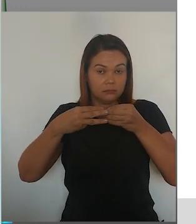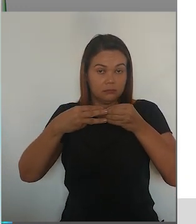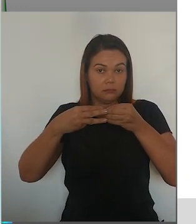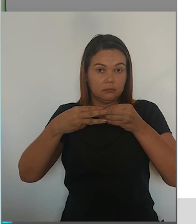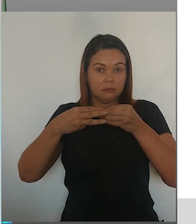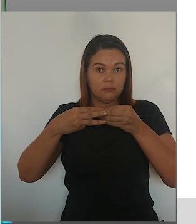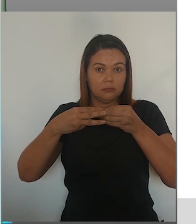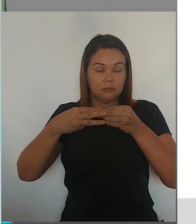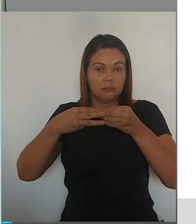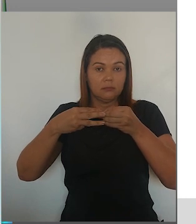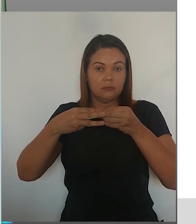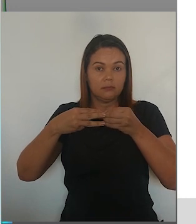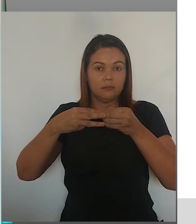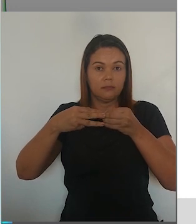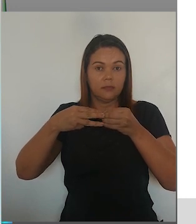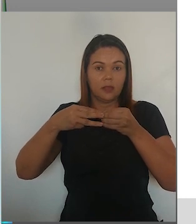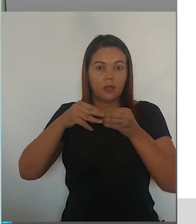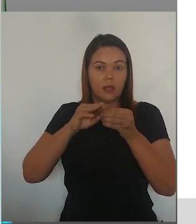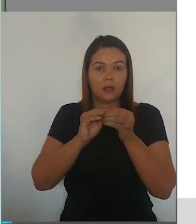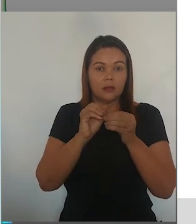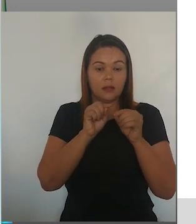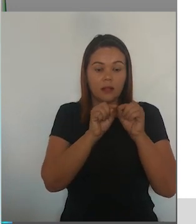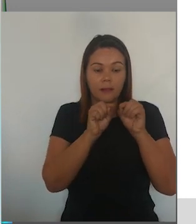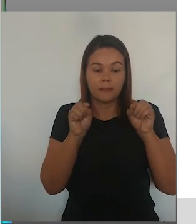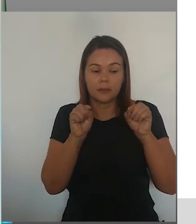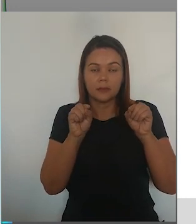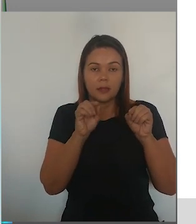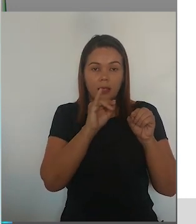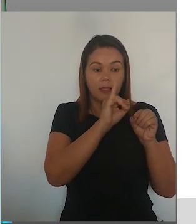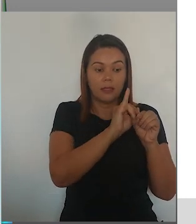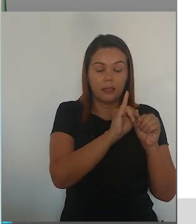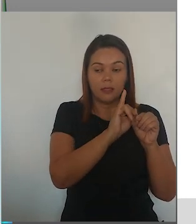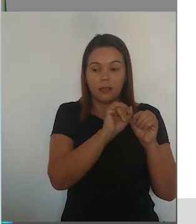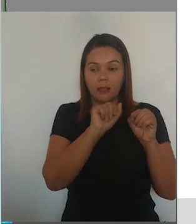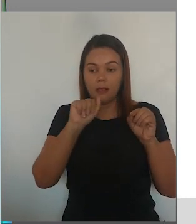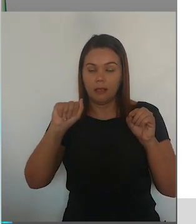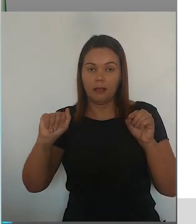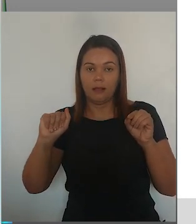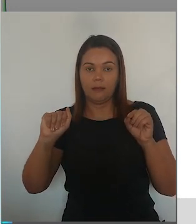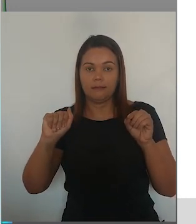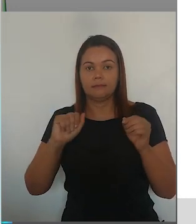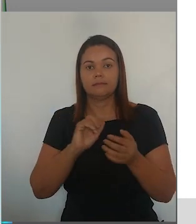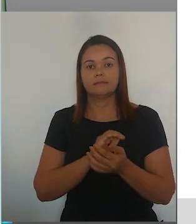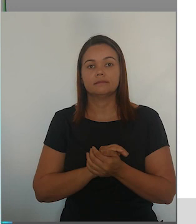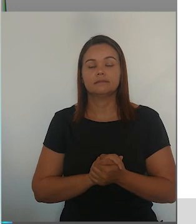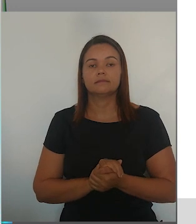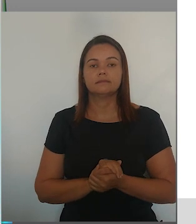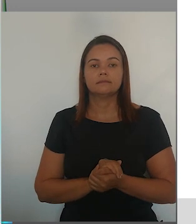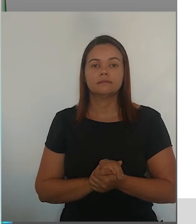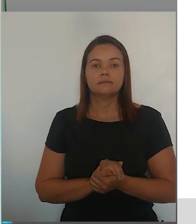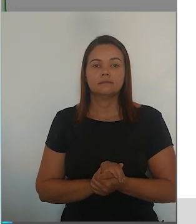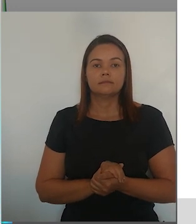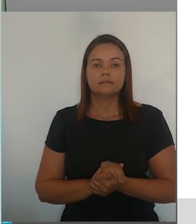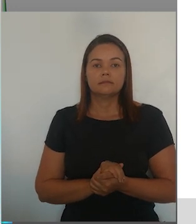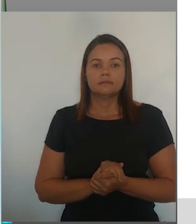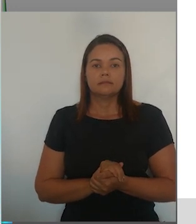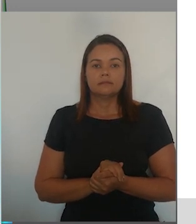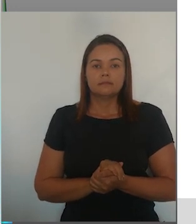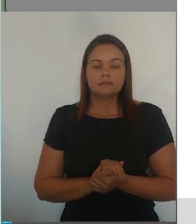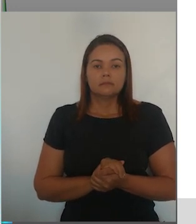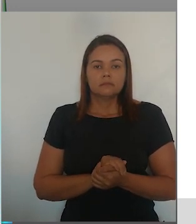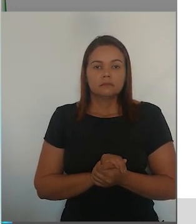plasmática, para o interior da célula, na região de intersecção entre as bandas